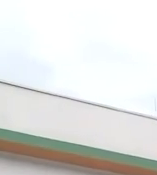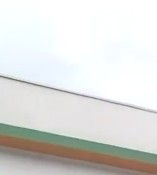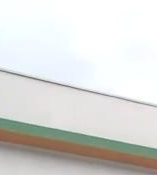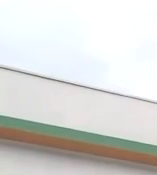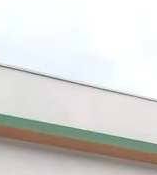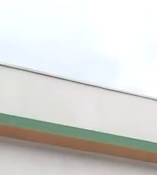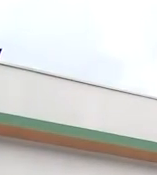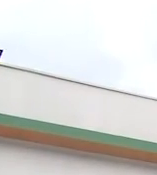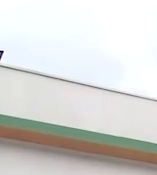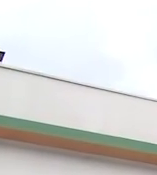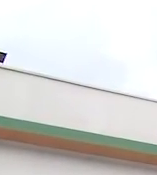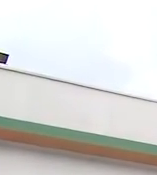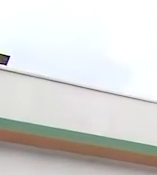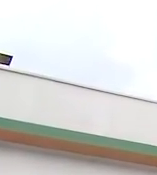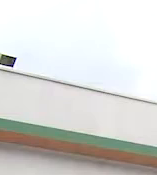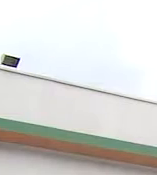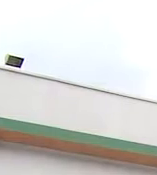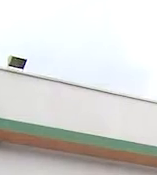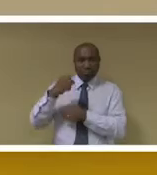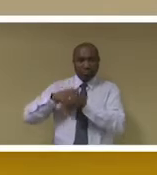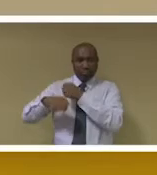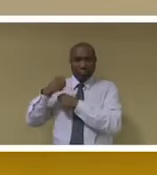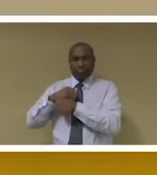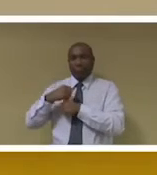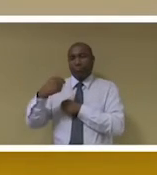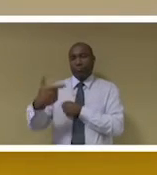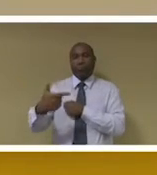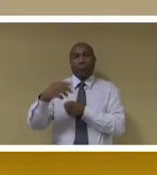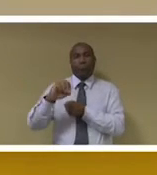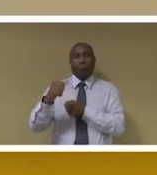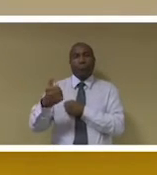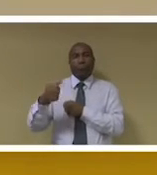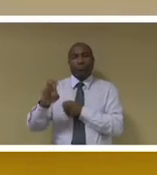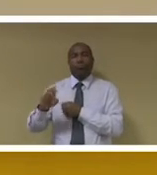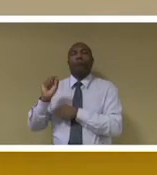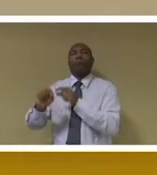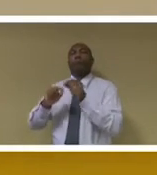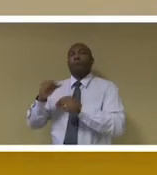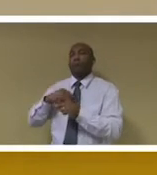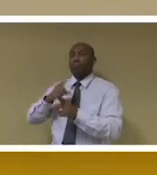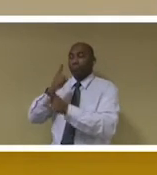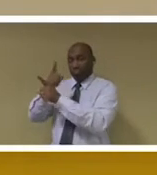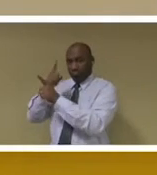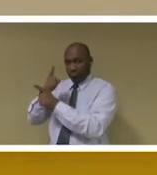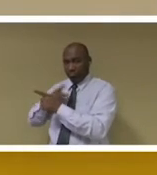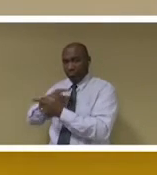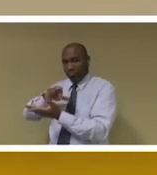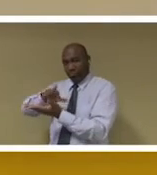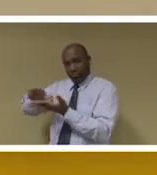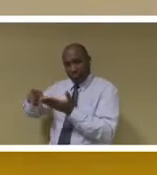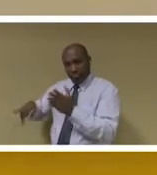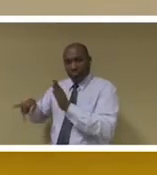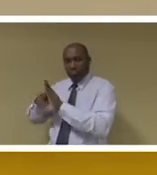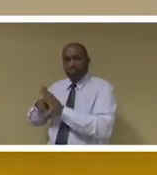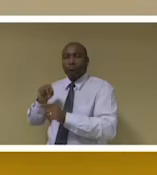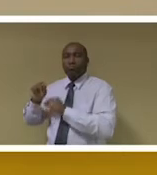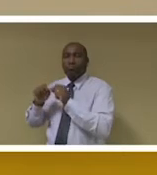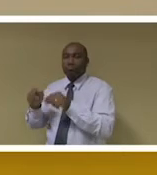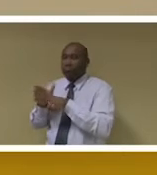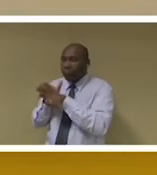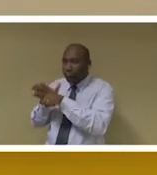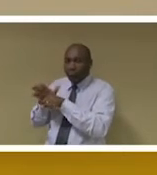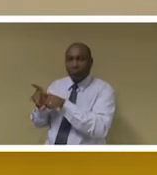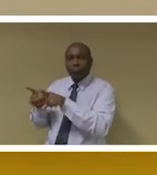Várzea Grande, ambas sob a relatoria do conselheiro Isaías Lopes da Cunha, foram julgadas